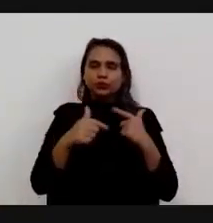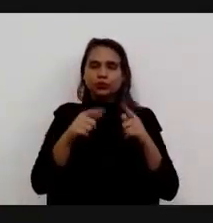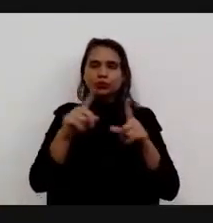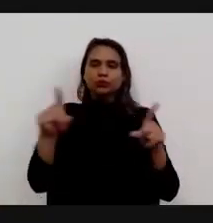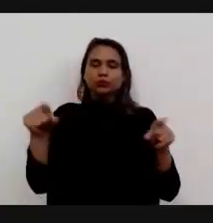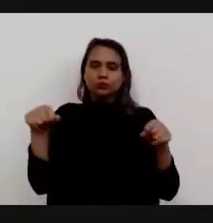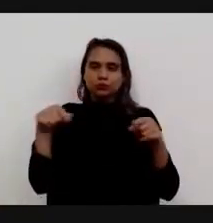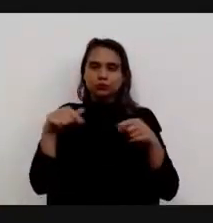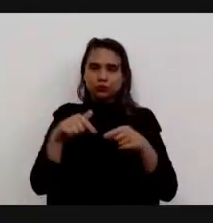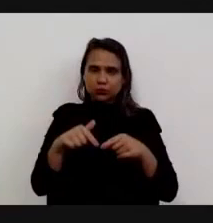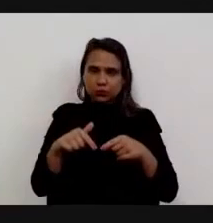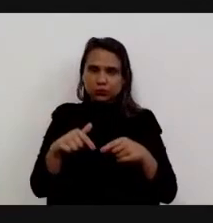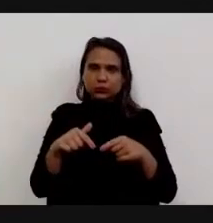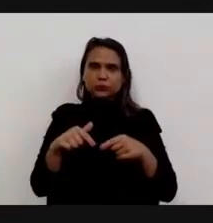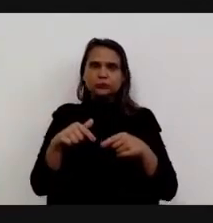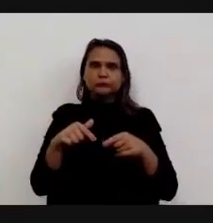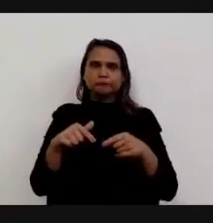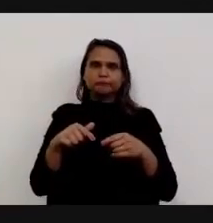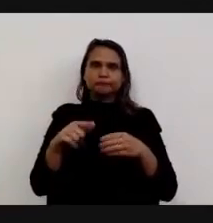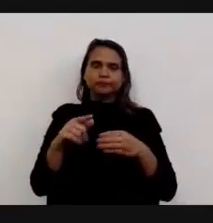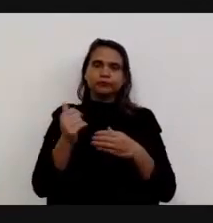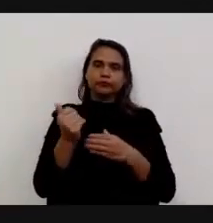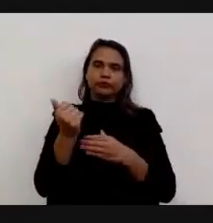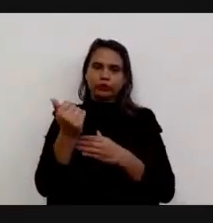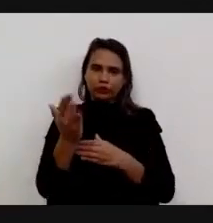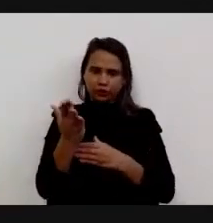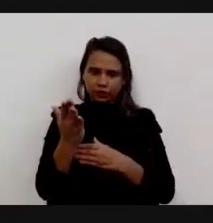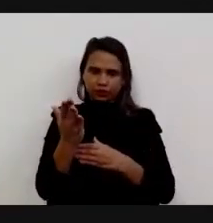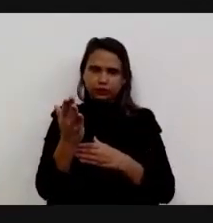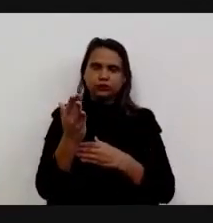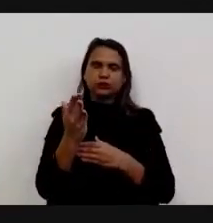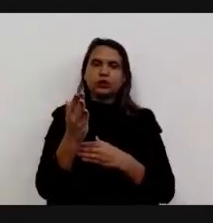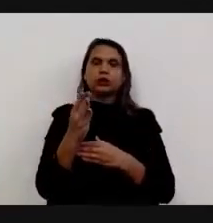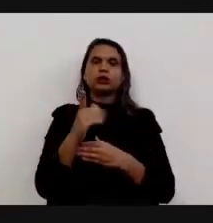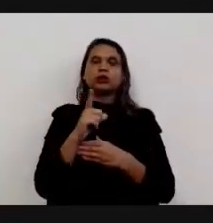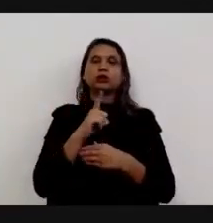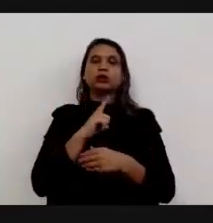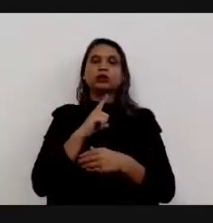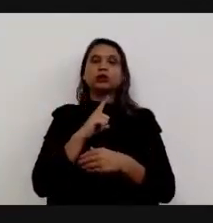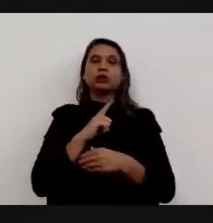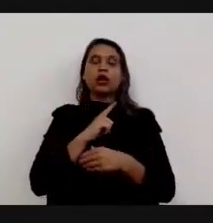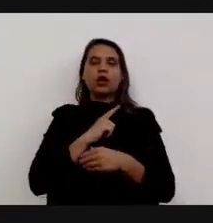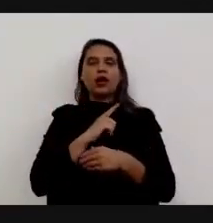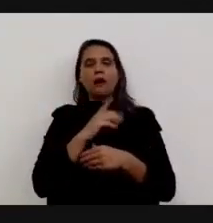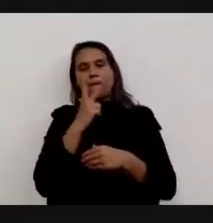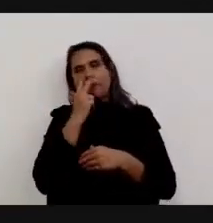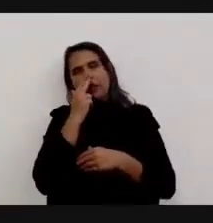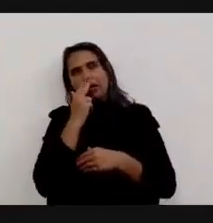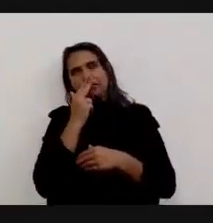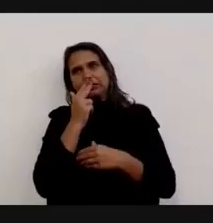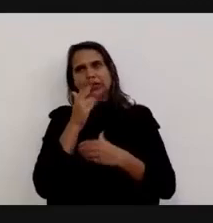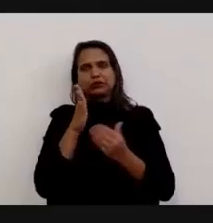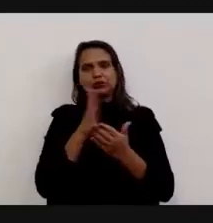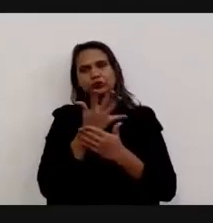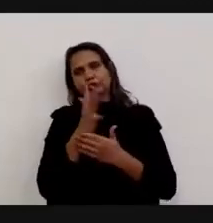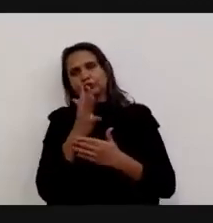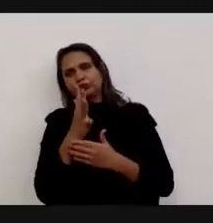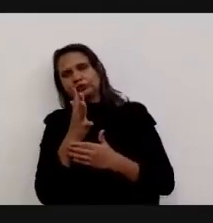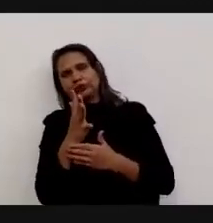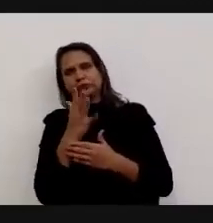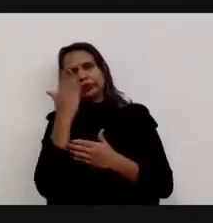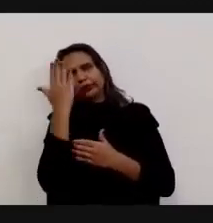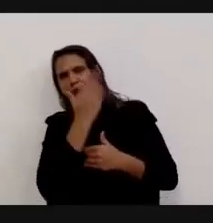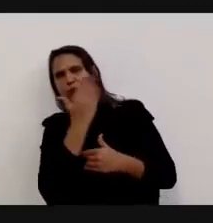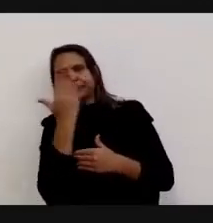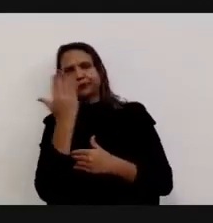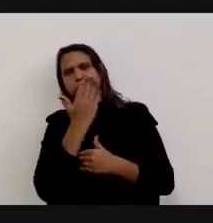campo de uma comissão externa do Ministério da Câmara, tal, ou vê a coisa um pouco maquiada, a verdade é essa, porque chega